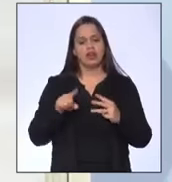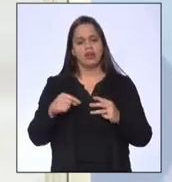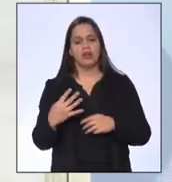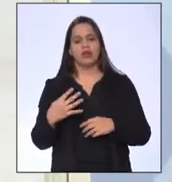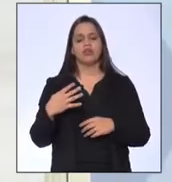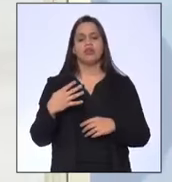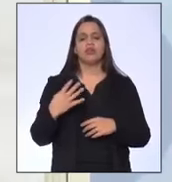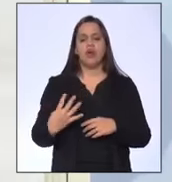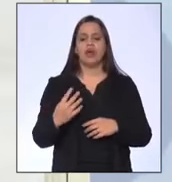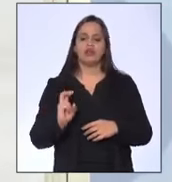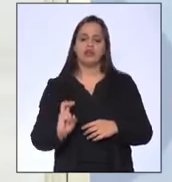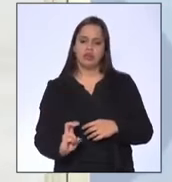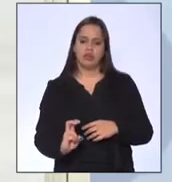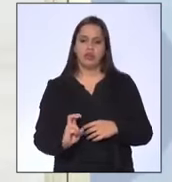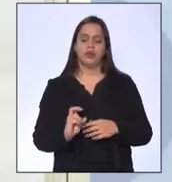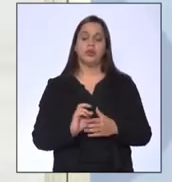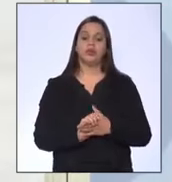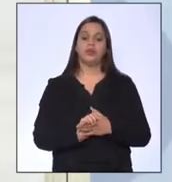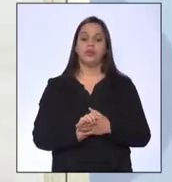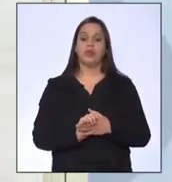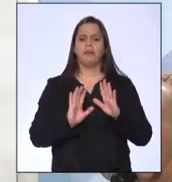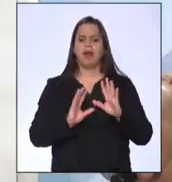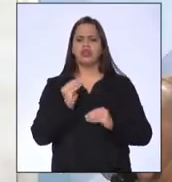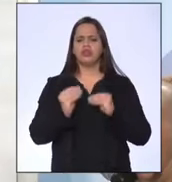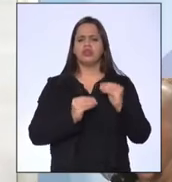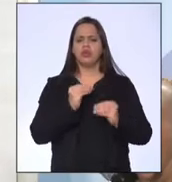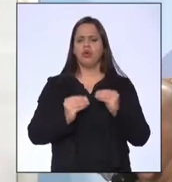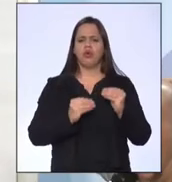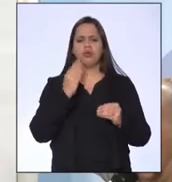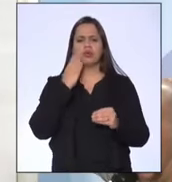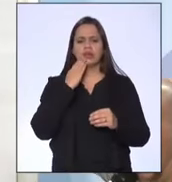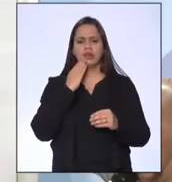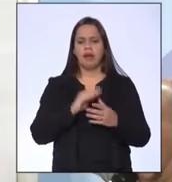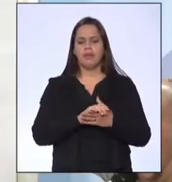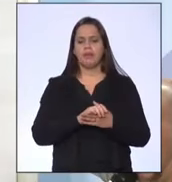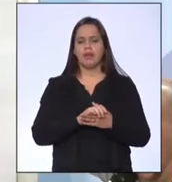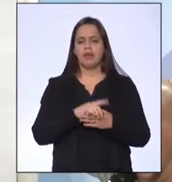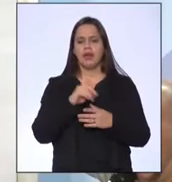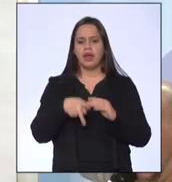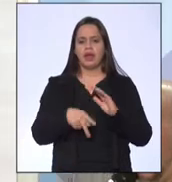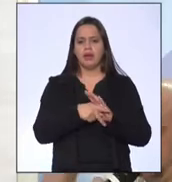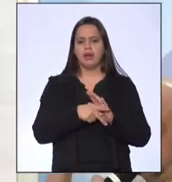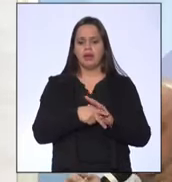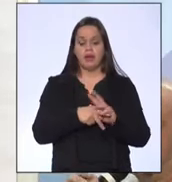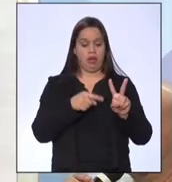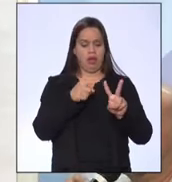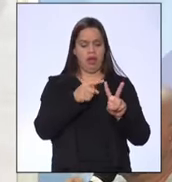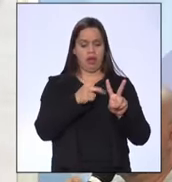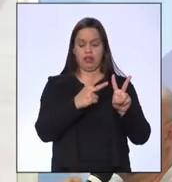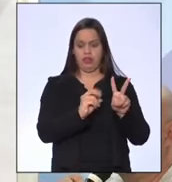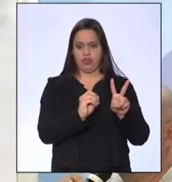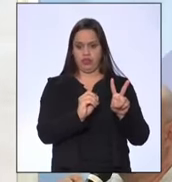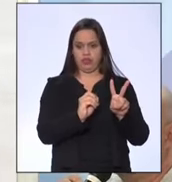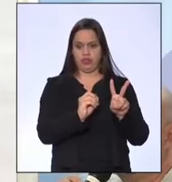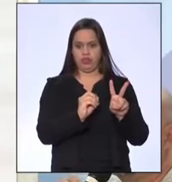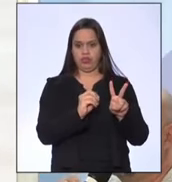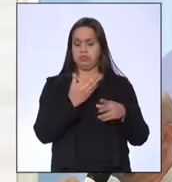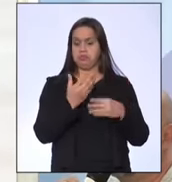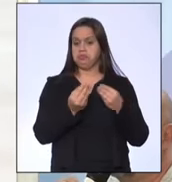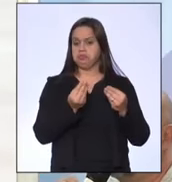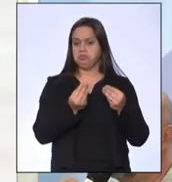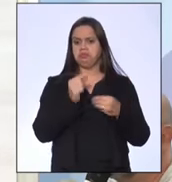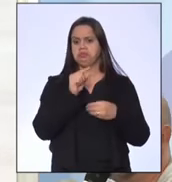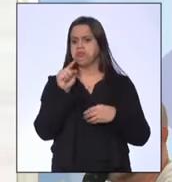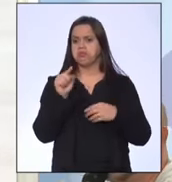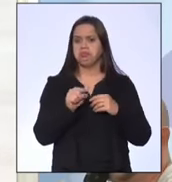4 e 5. Agora, como saber o raiz de 5? Perdão, o raiz de 20, né?